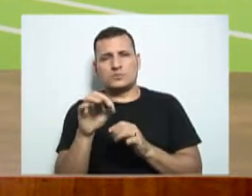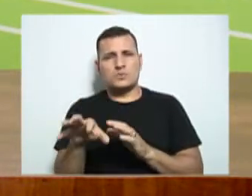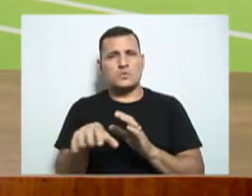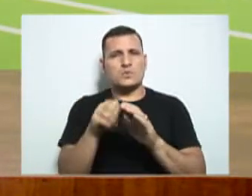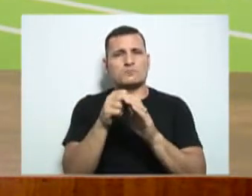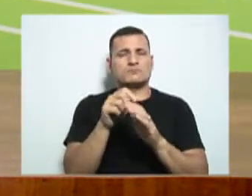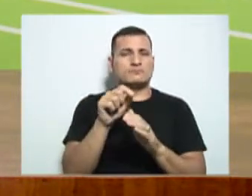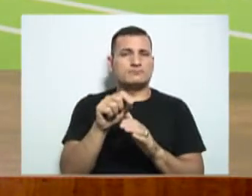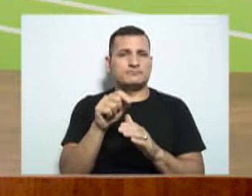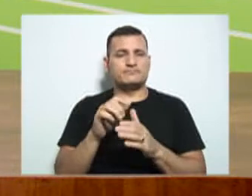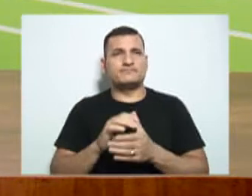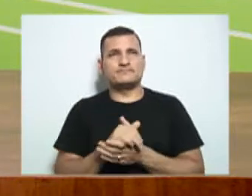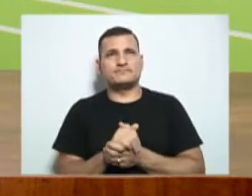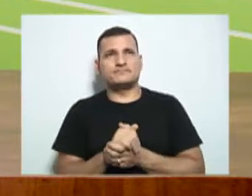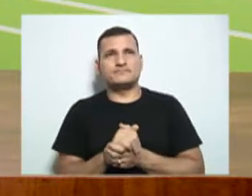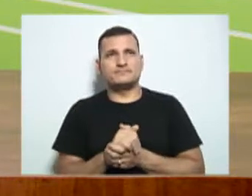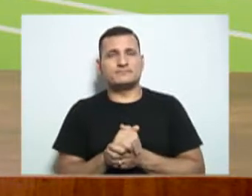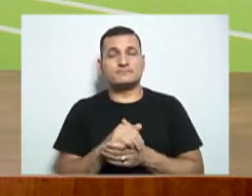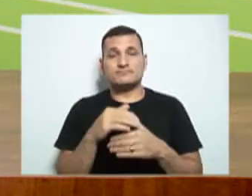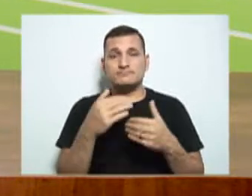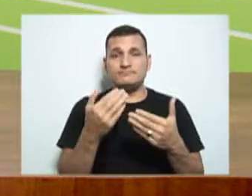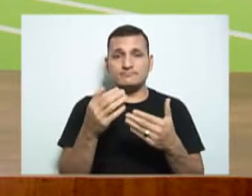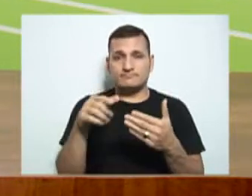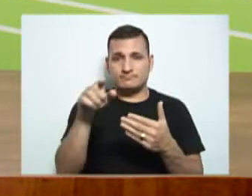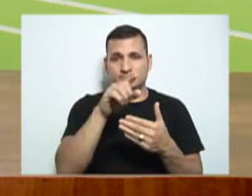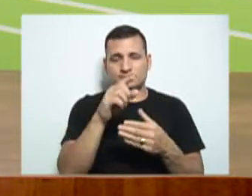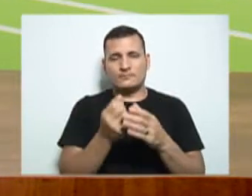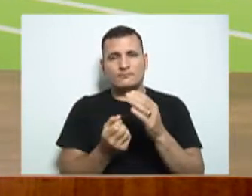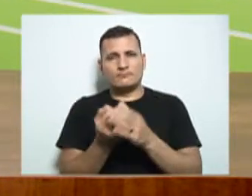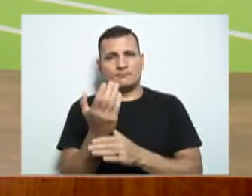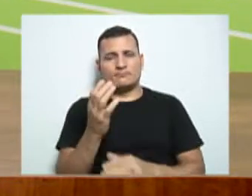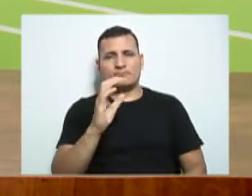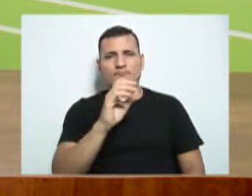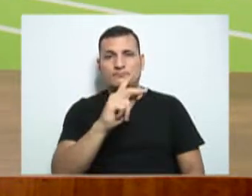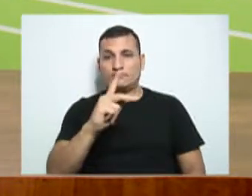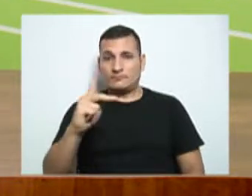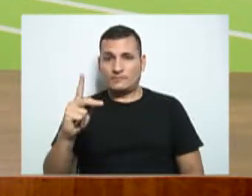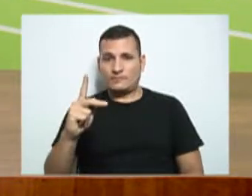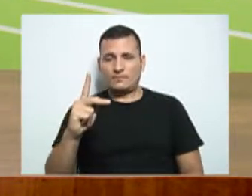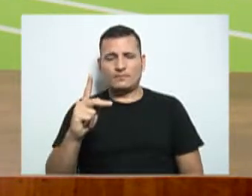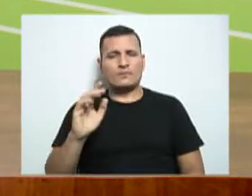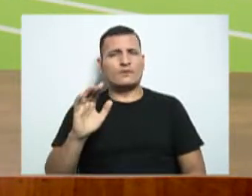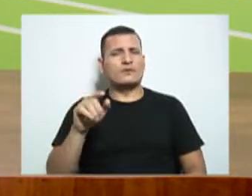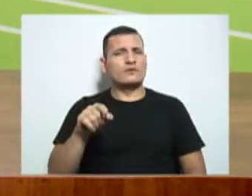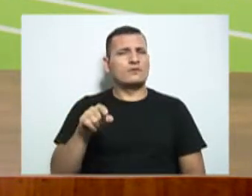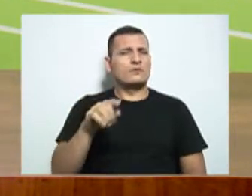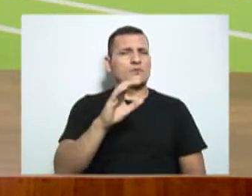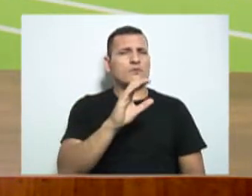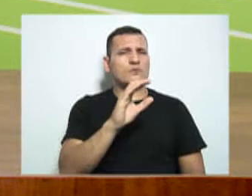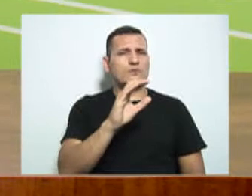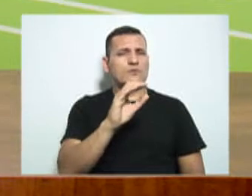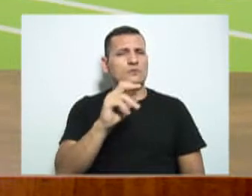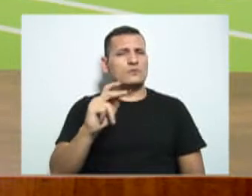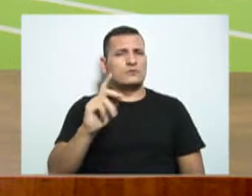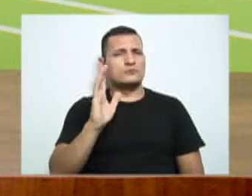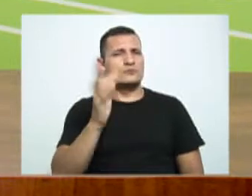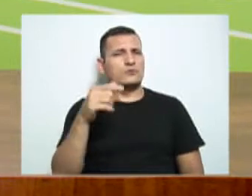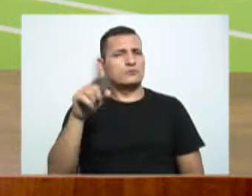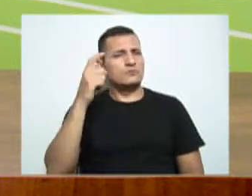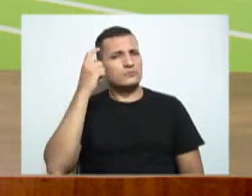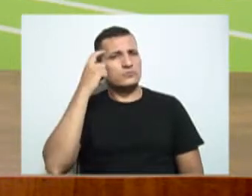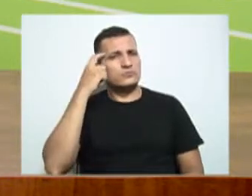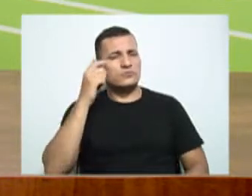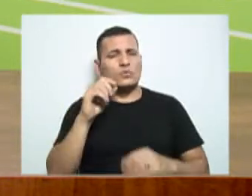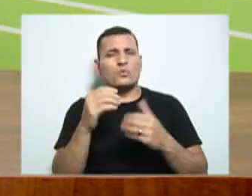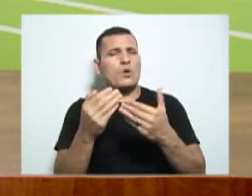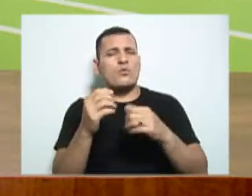lá. Vocês vão montar uma cooperativa, certo? Essa cooperativa de vocês já estão pensando no produto.